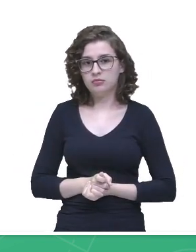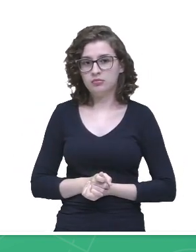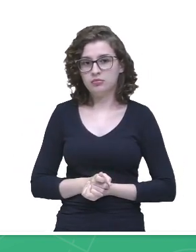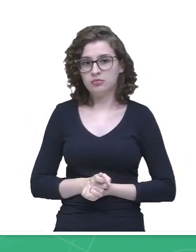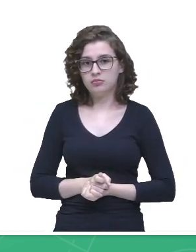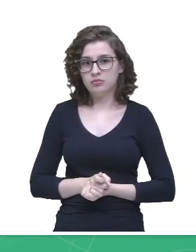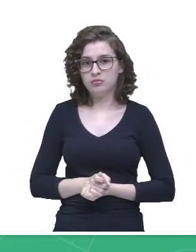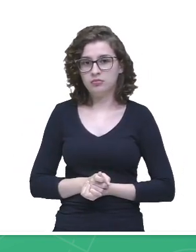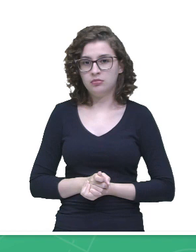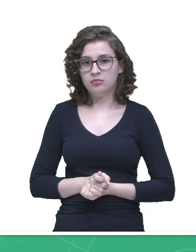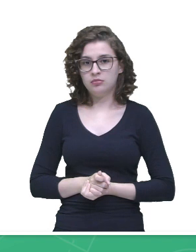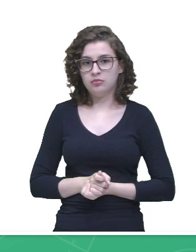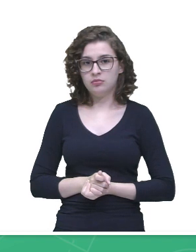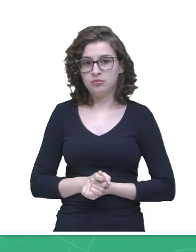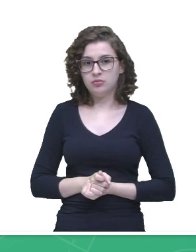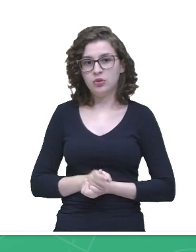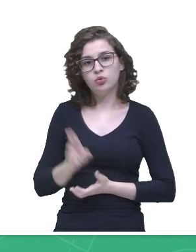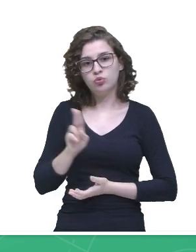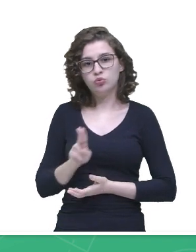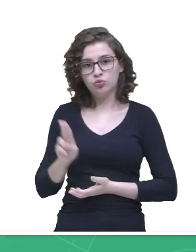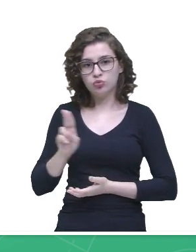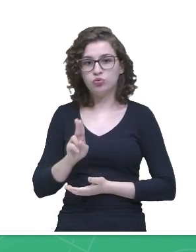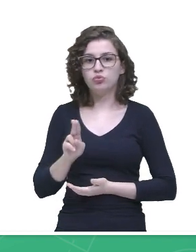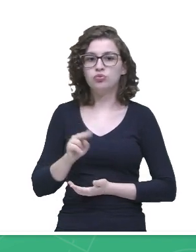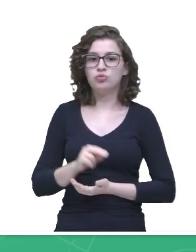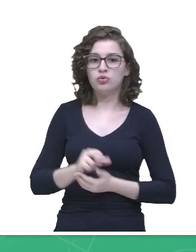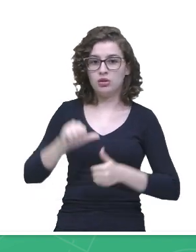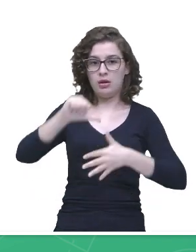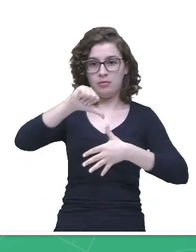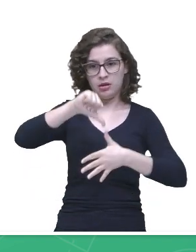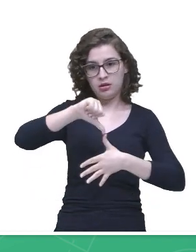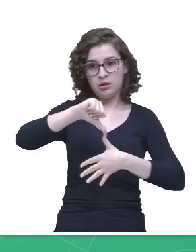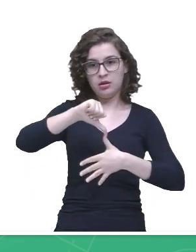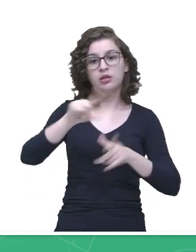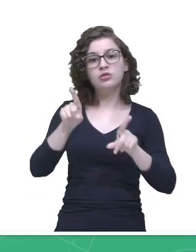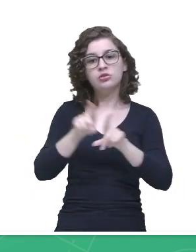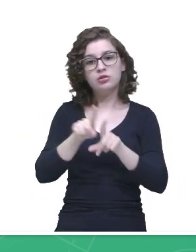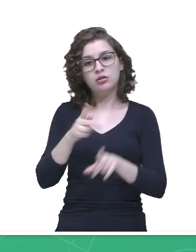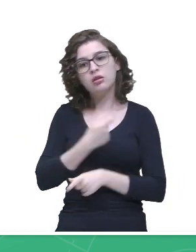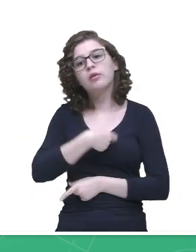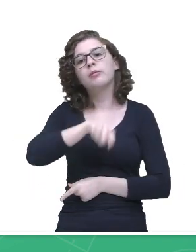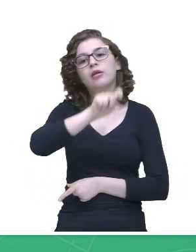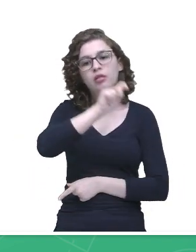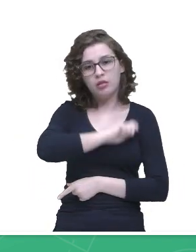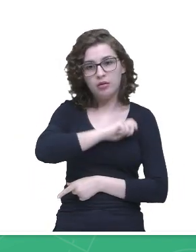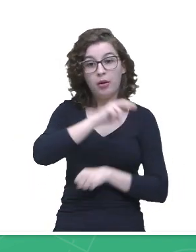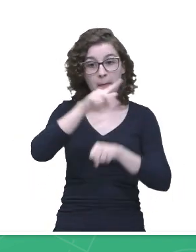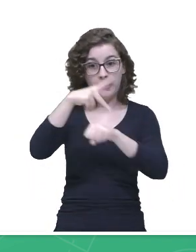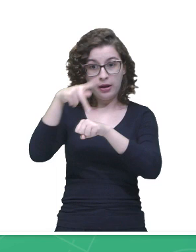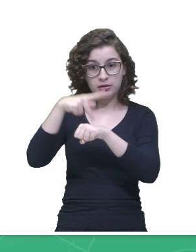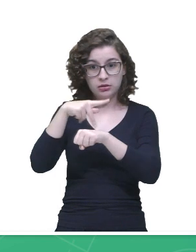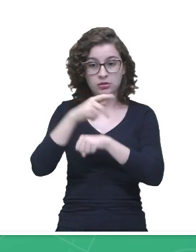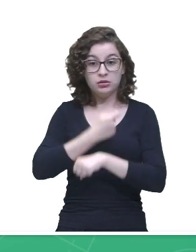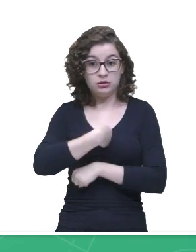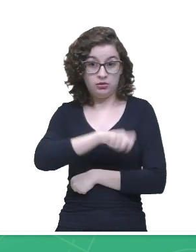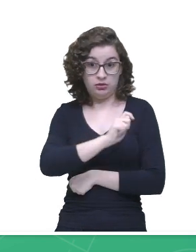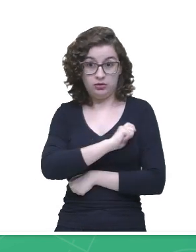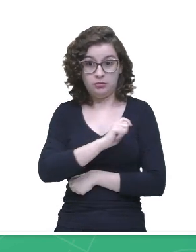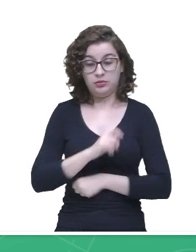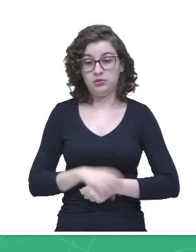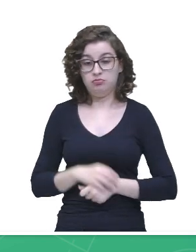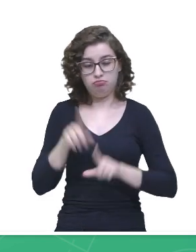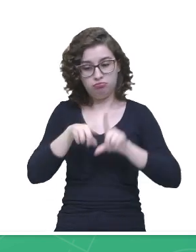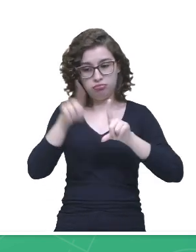regionales em seu uso tanto em Hispanoamérica como Espanha. Quer dizer, sempre vamos estar utilizando? Não, tem suas